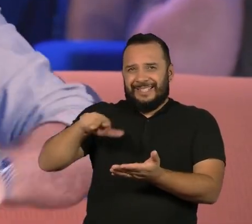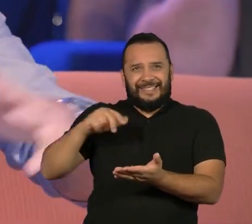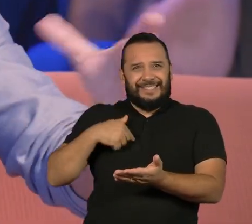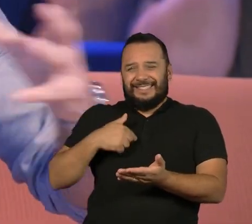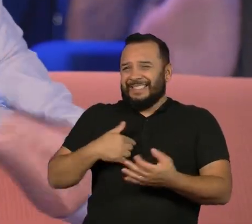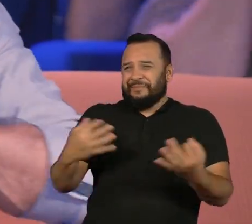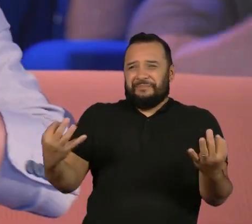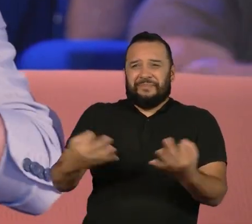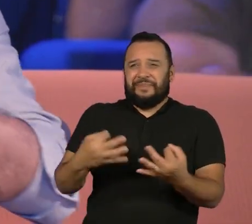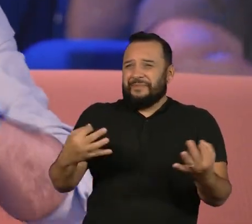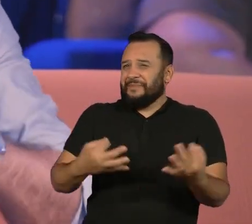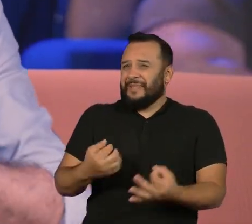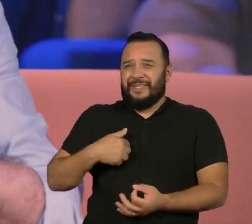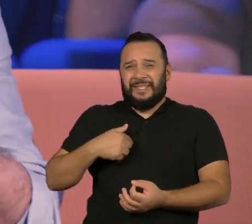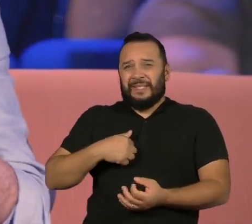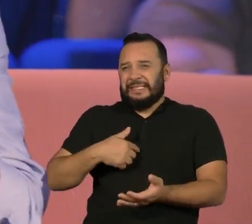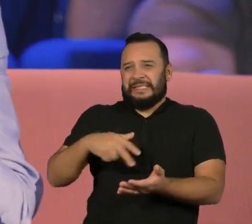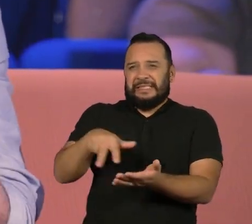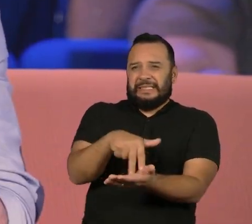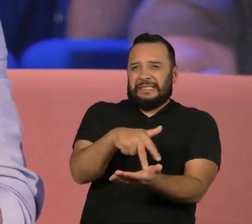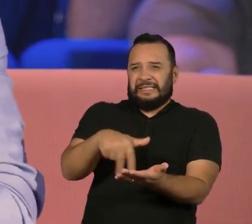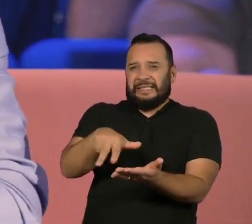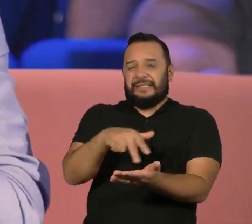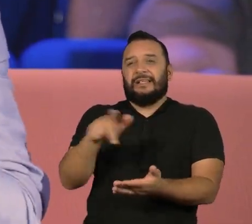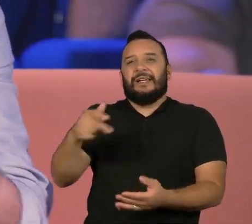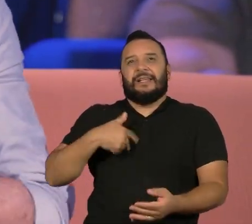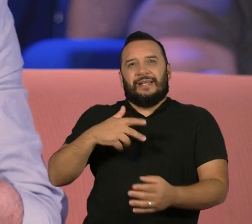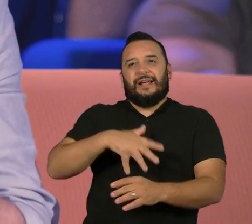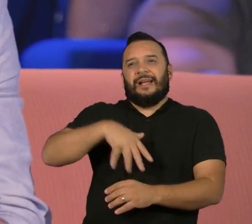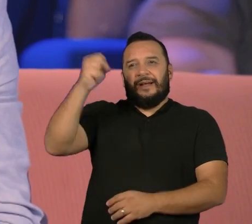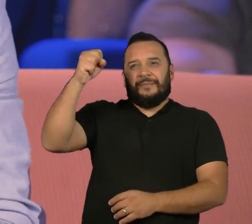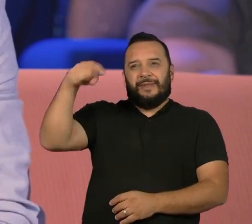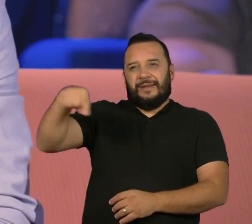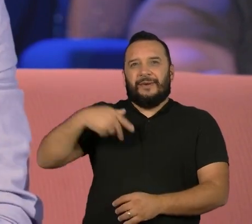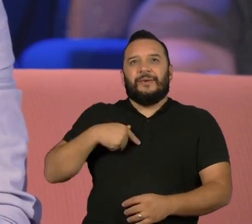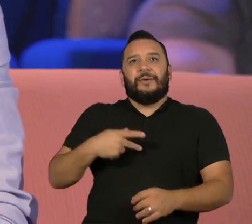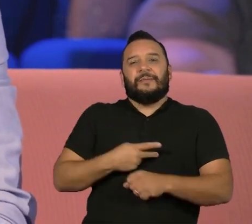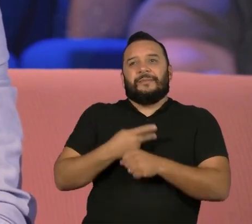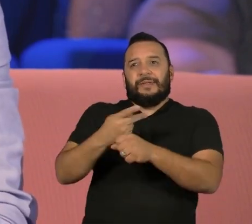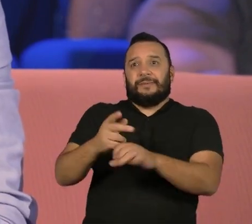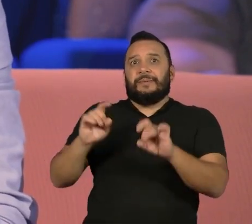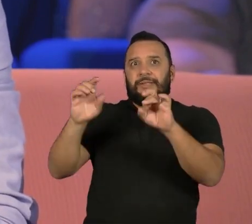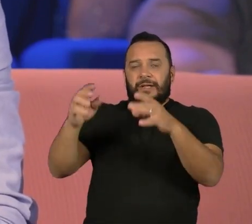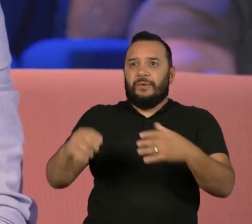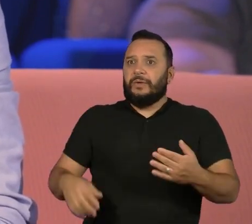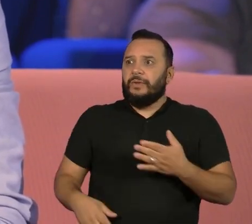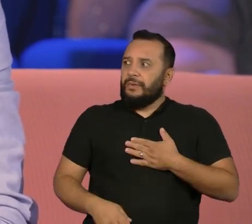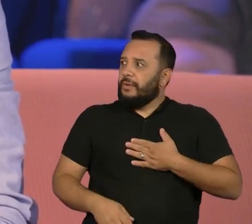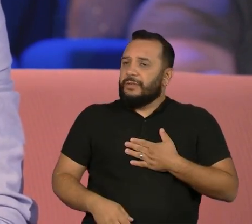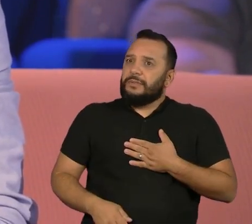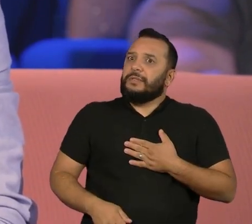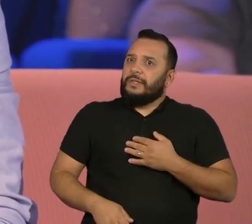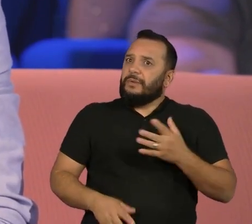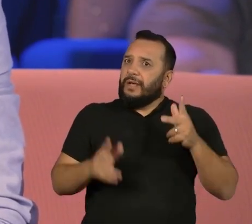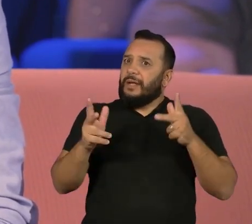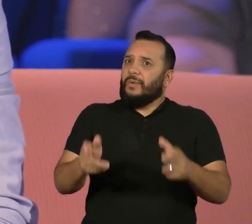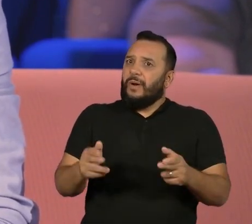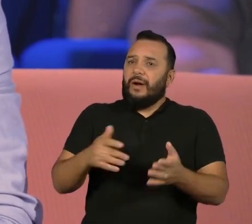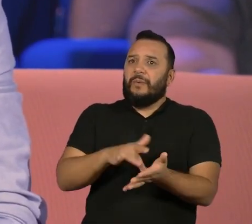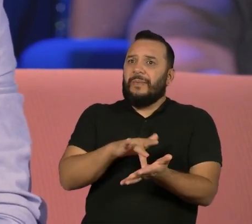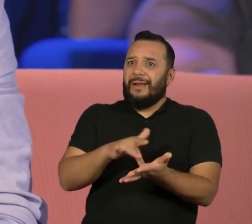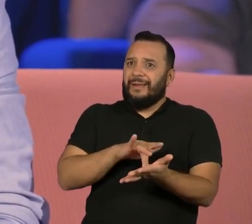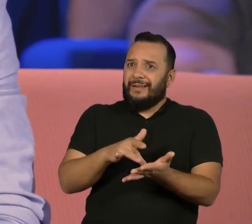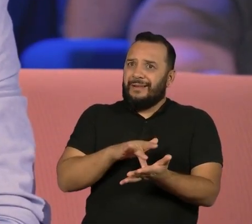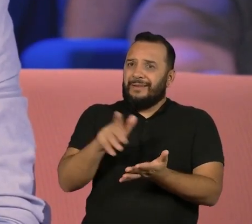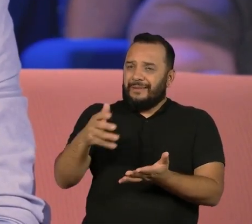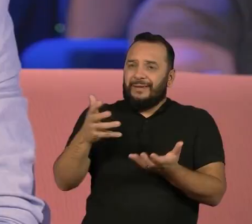ele dançava de uma maneira, e ele ganhou o festival, ganhou o prêmio especial. Eu voltei para casa e falei, tia, eu quero fazer balé, eu quero